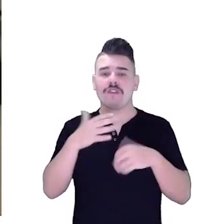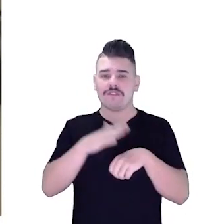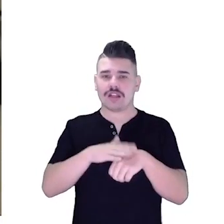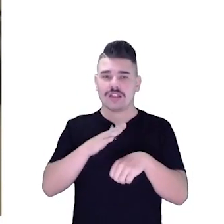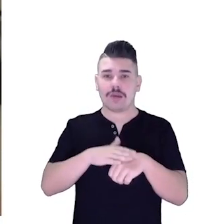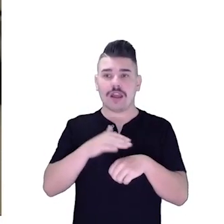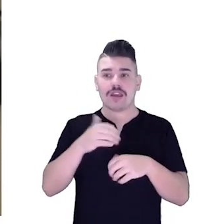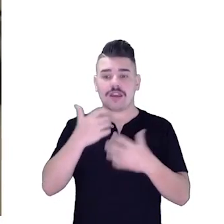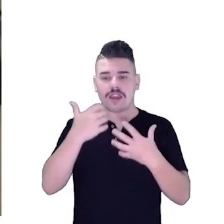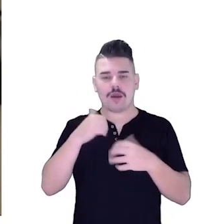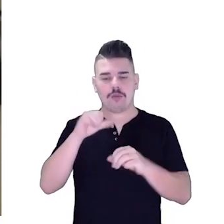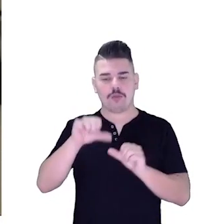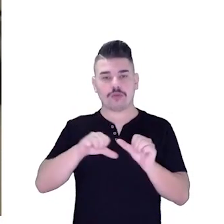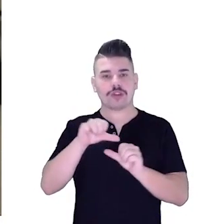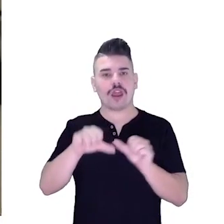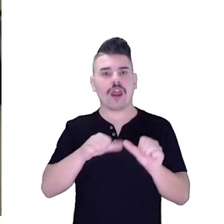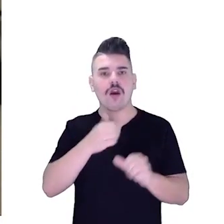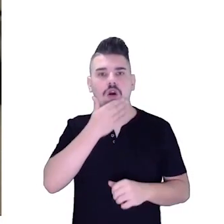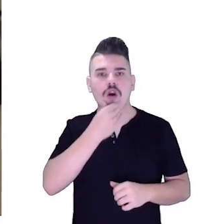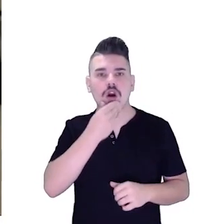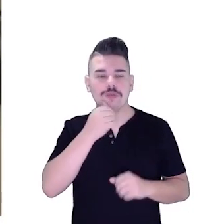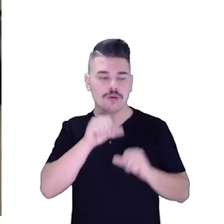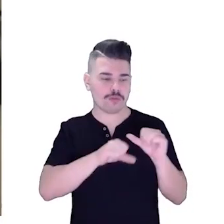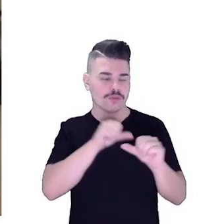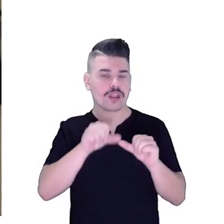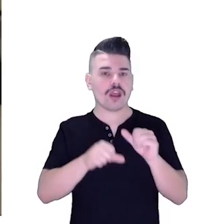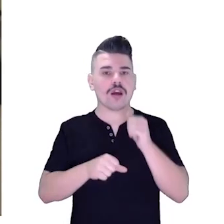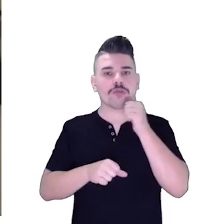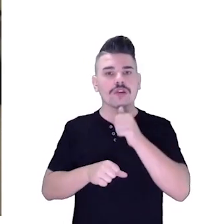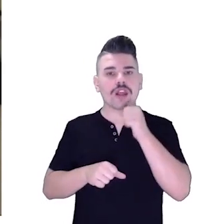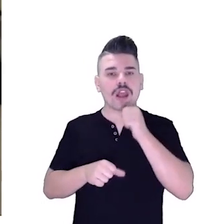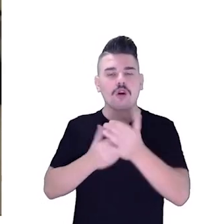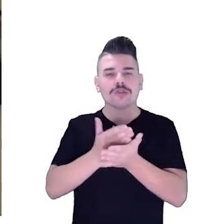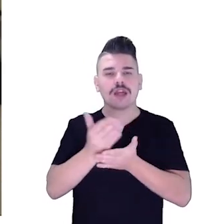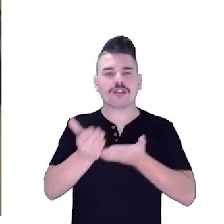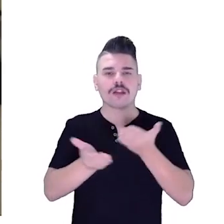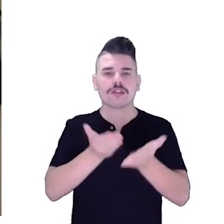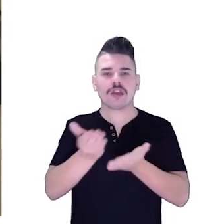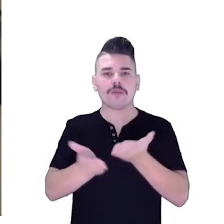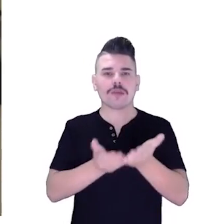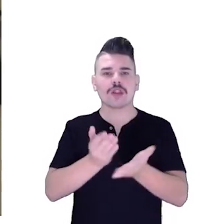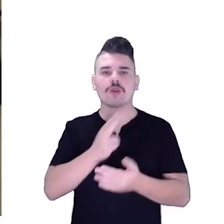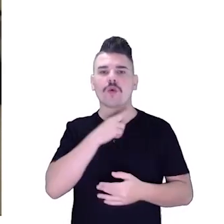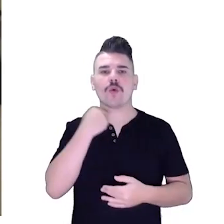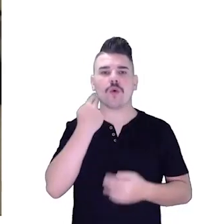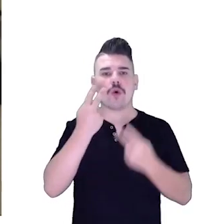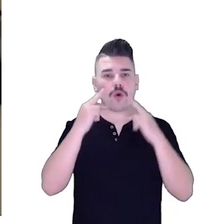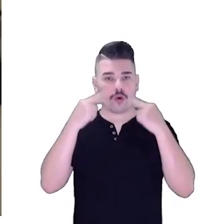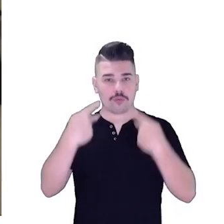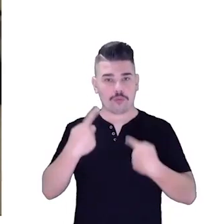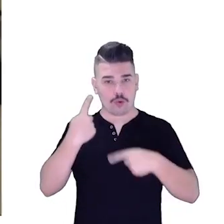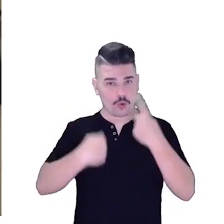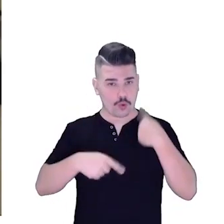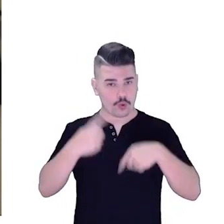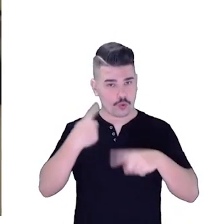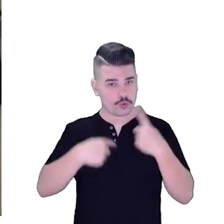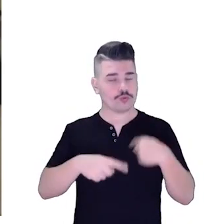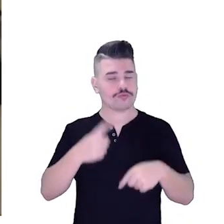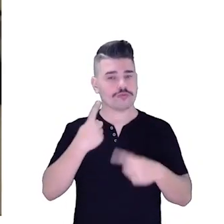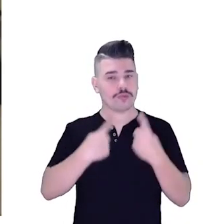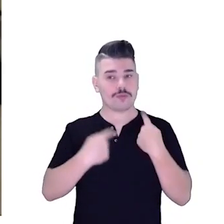mais masculinas ou mais femininas e fazer um pouco do tratamento hormonal e parar, e que ela acha que,